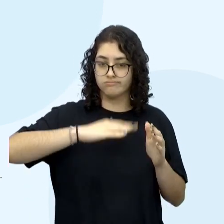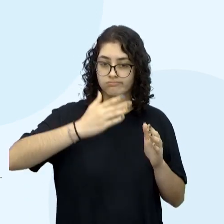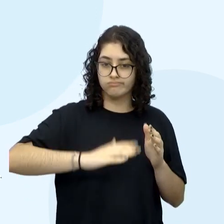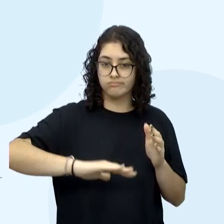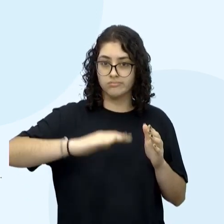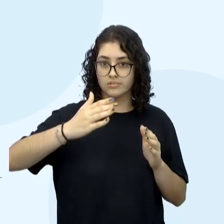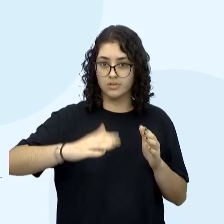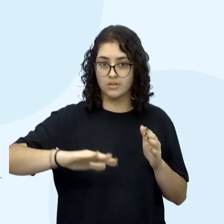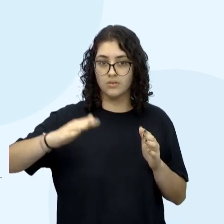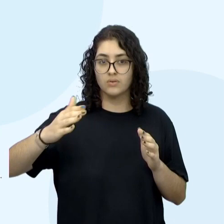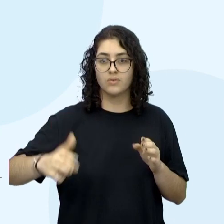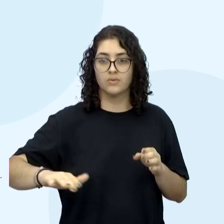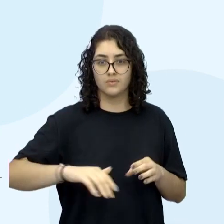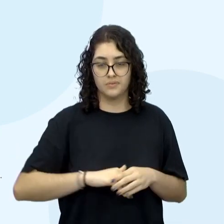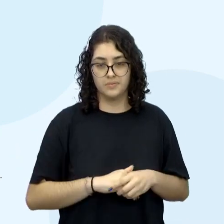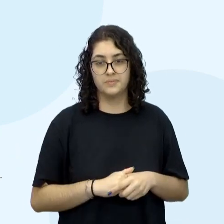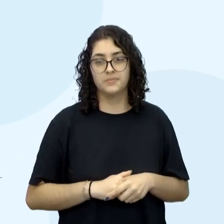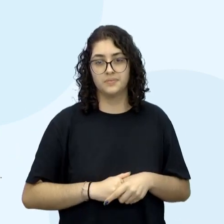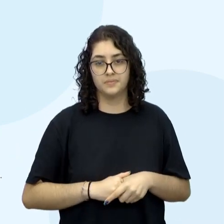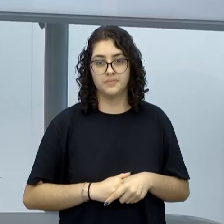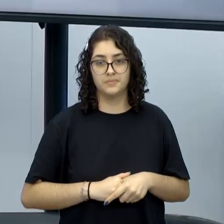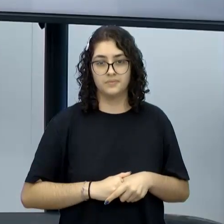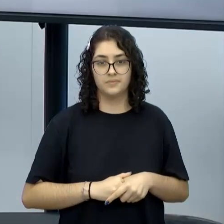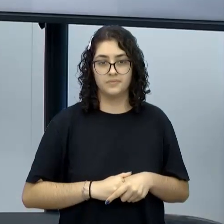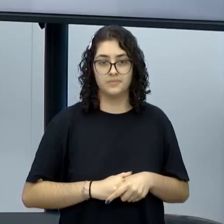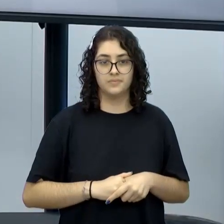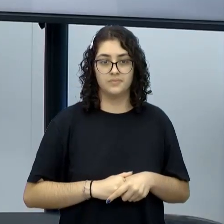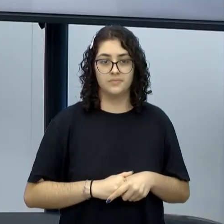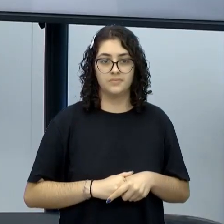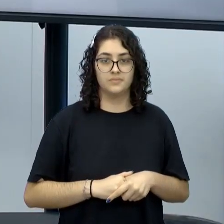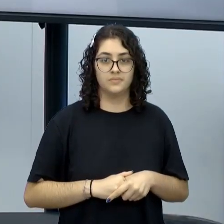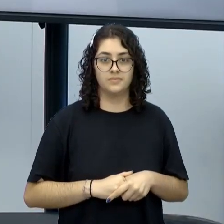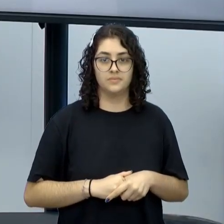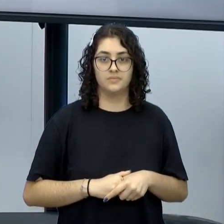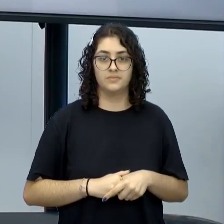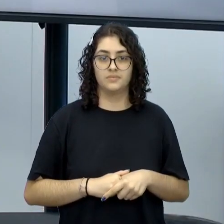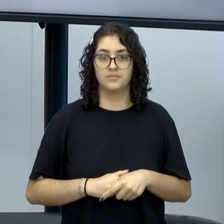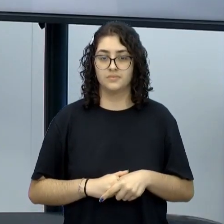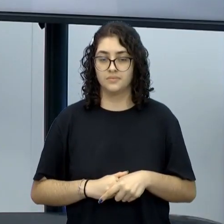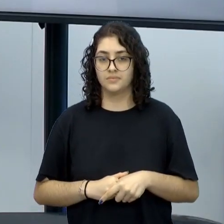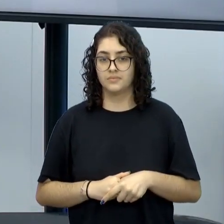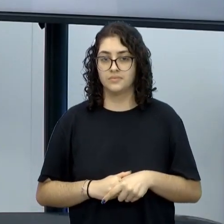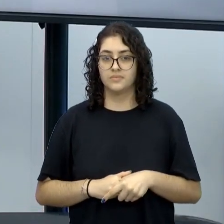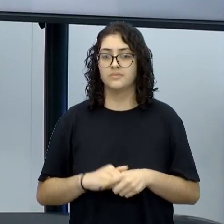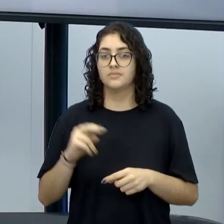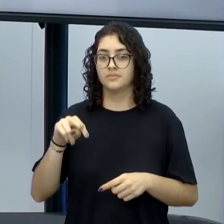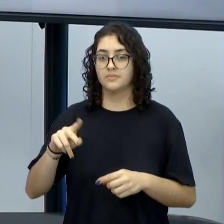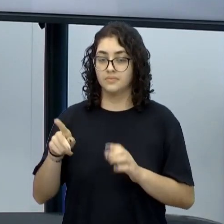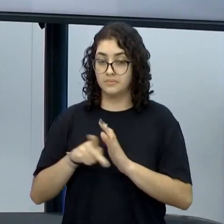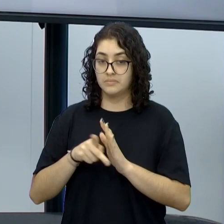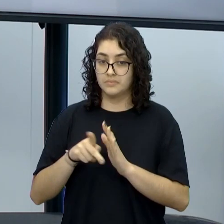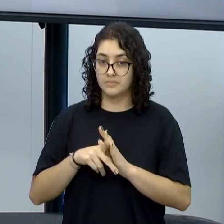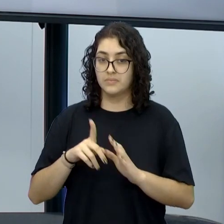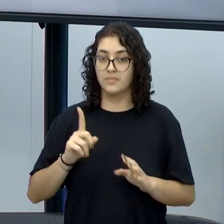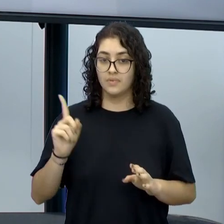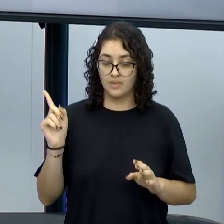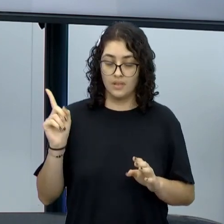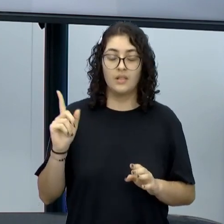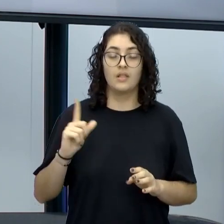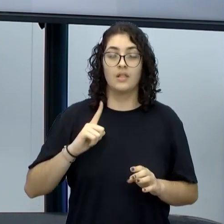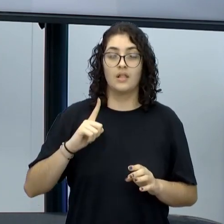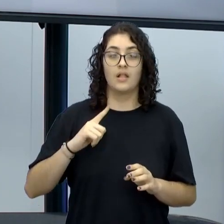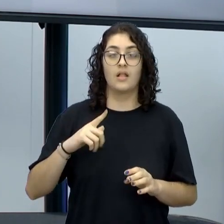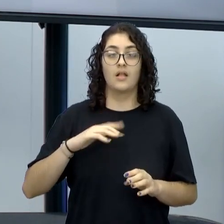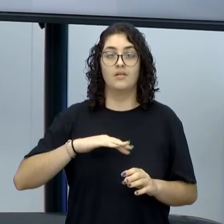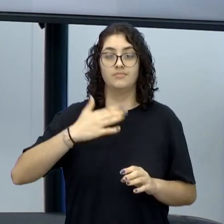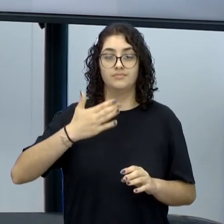de água, fluvial é de chuva, pluvial é de rio. E essa é a erosão causada por